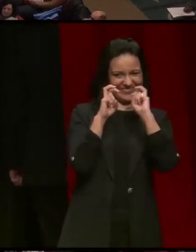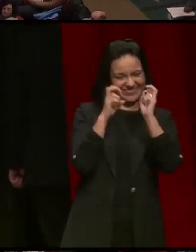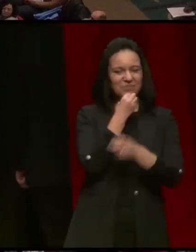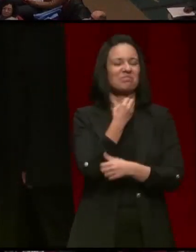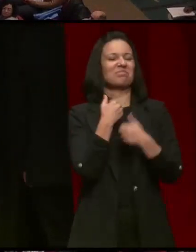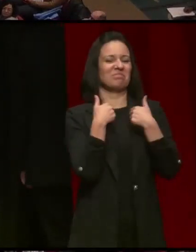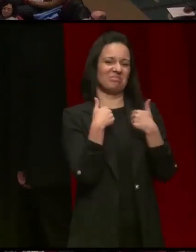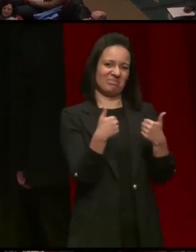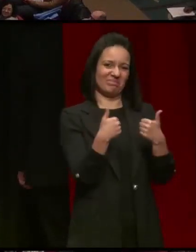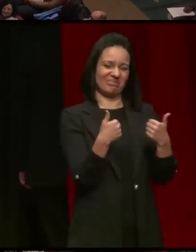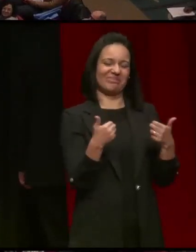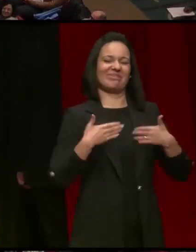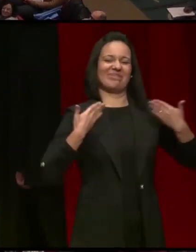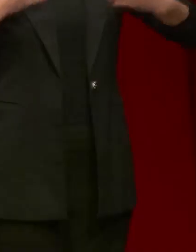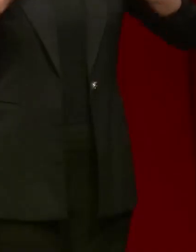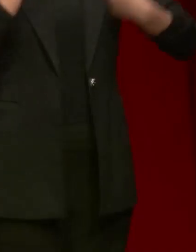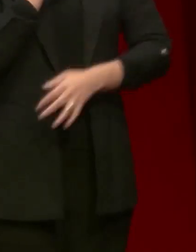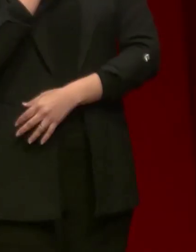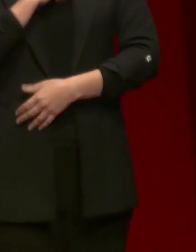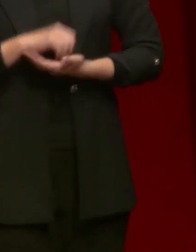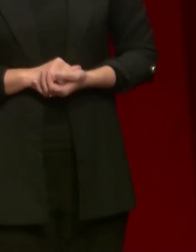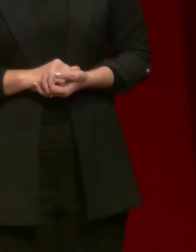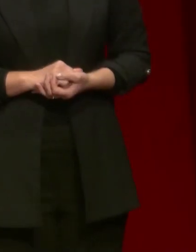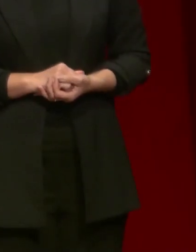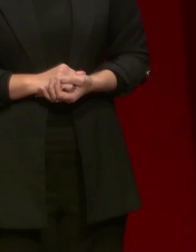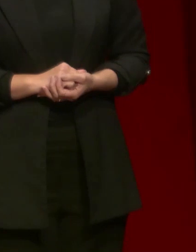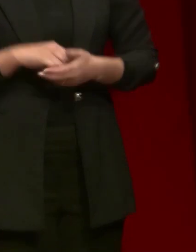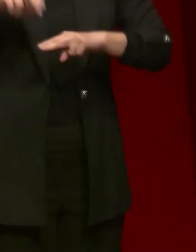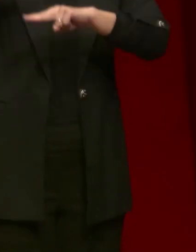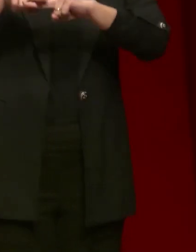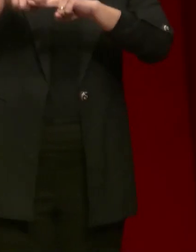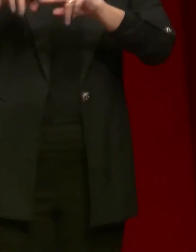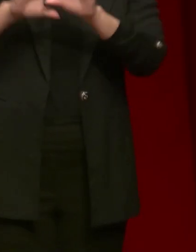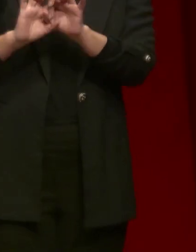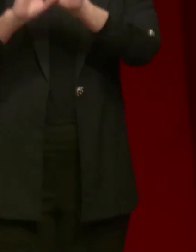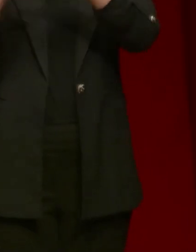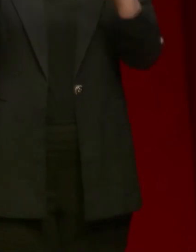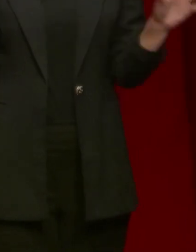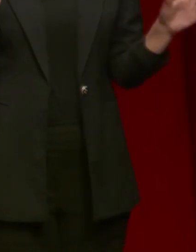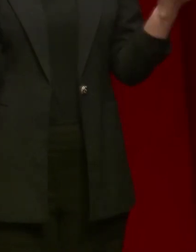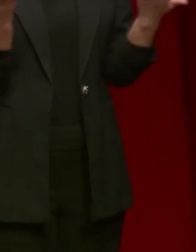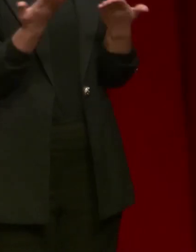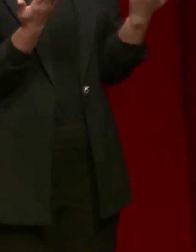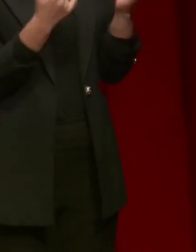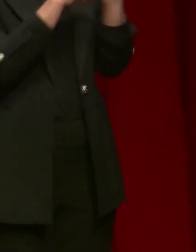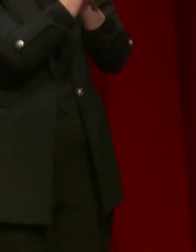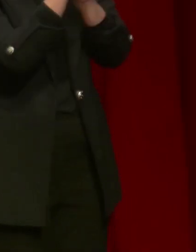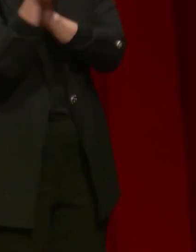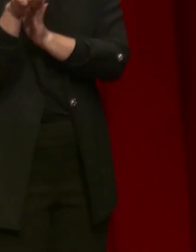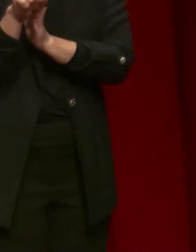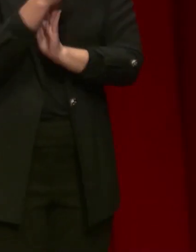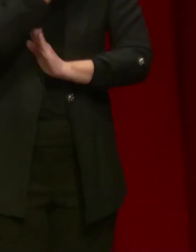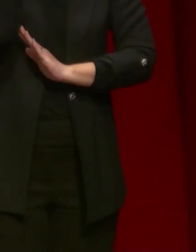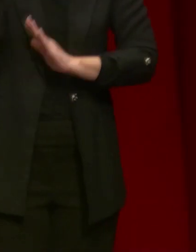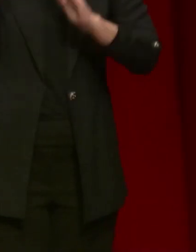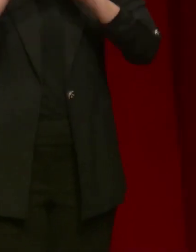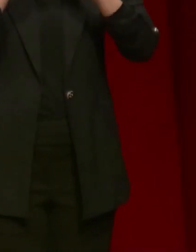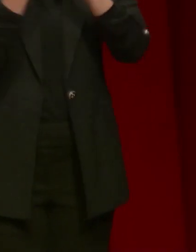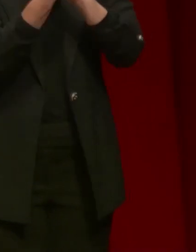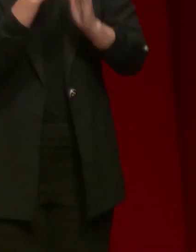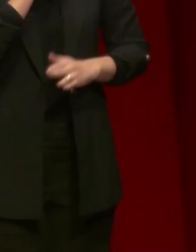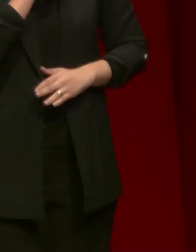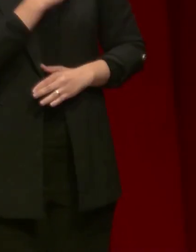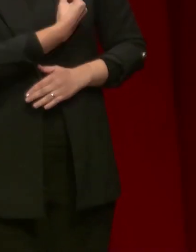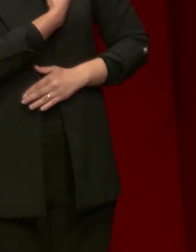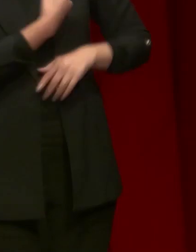Muito bom, alegria. Pode sentar, pessoal, pode sentar. Agora eu queria saber aí, quem é que veio de igreja aqui? Quem é o